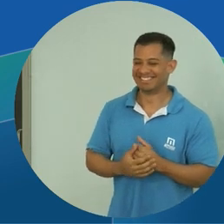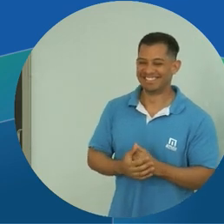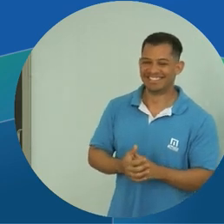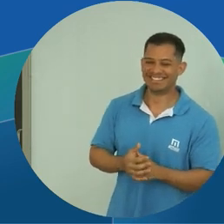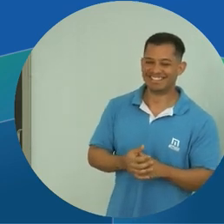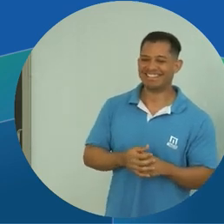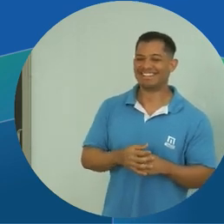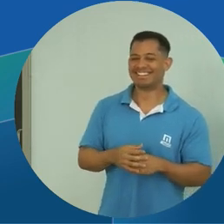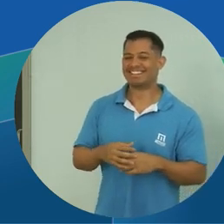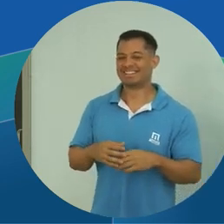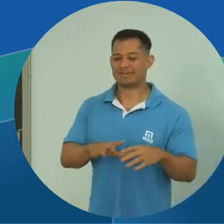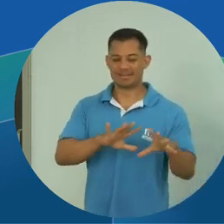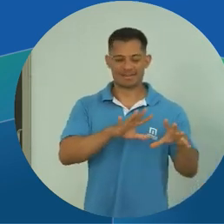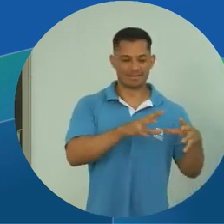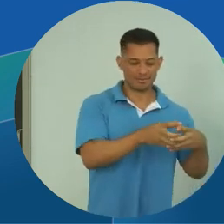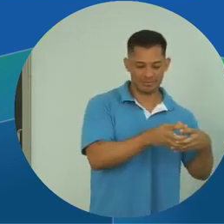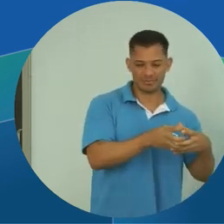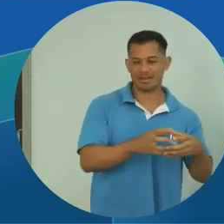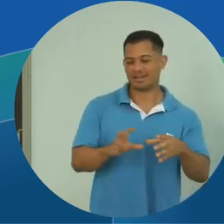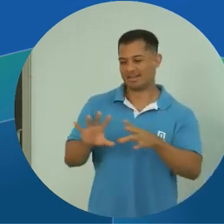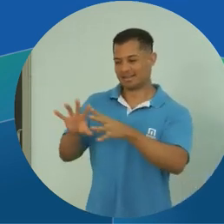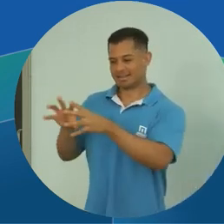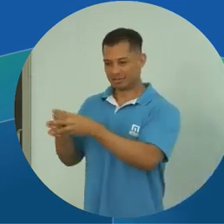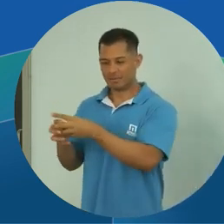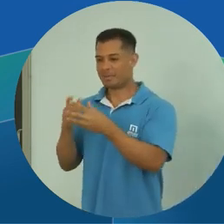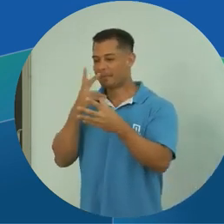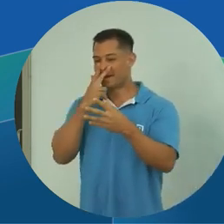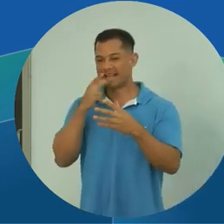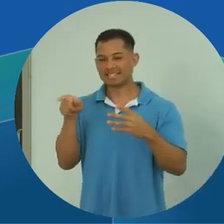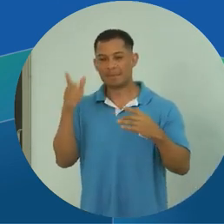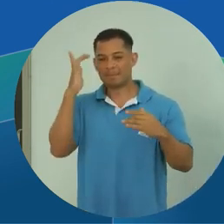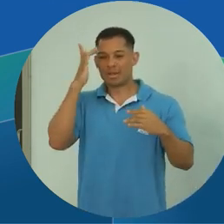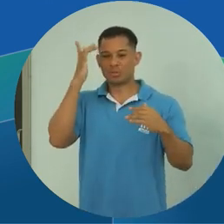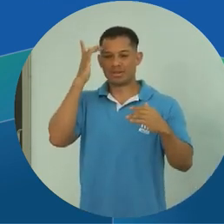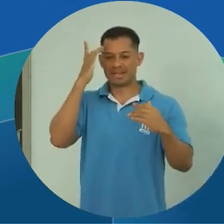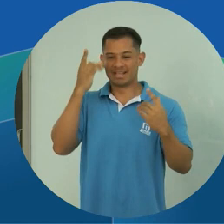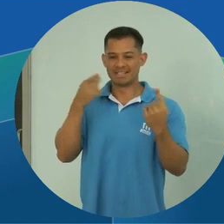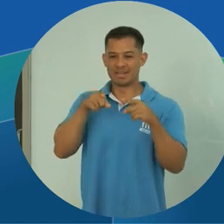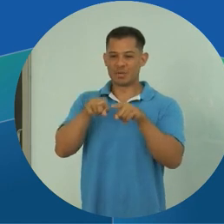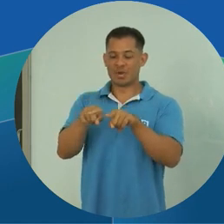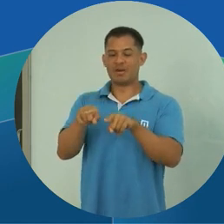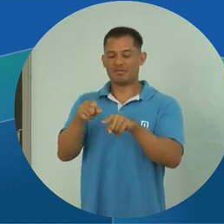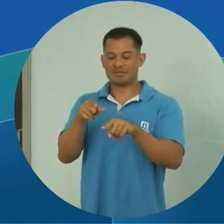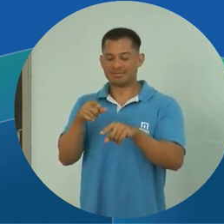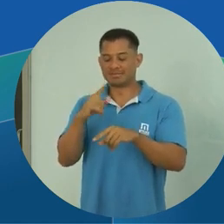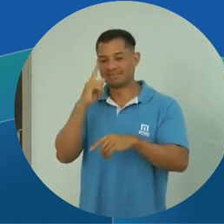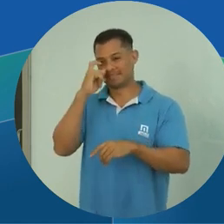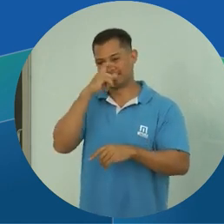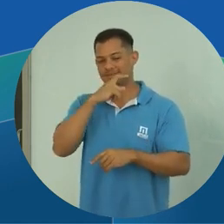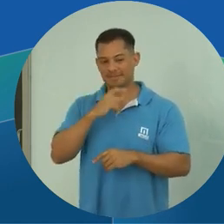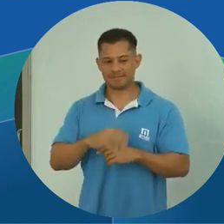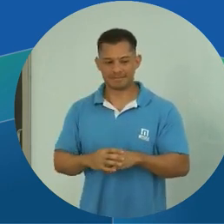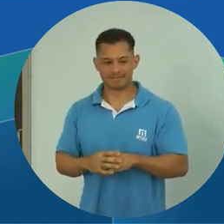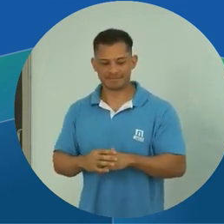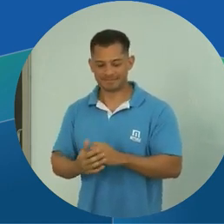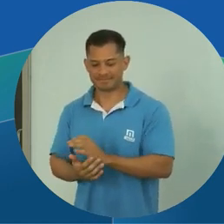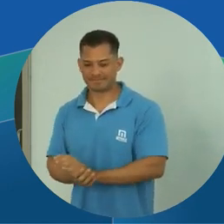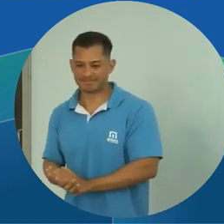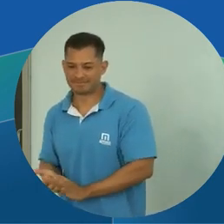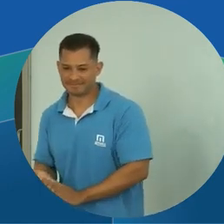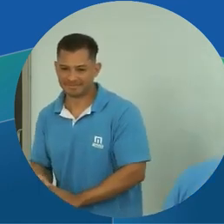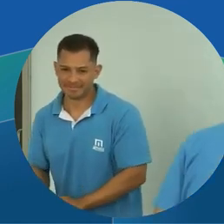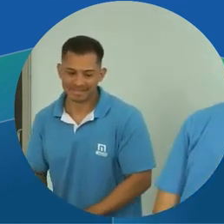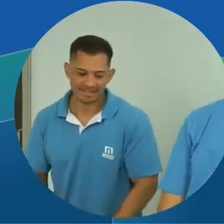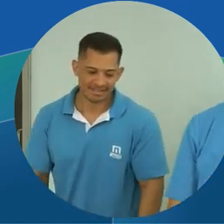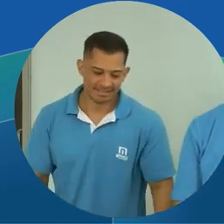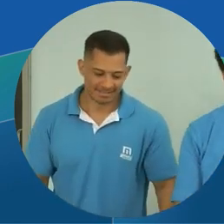turma que estava chegando na mesma página da maturidade de segurança do trabalho, e isso foi um desafio, e a gente foi muito bem sucedido, que a gente